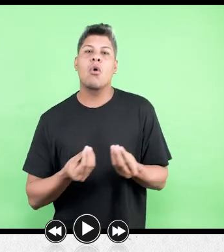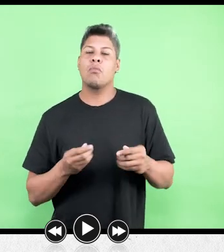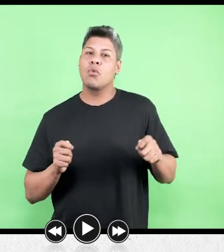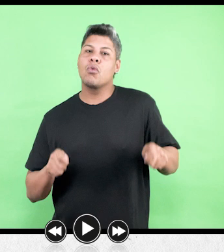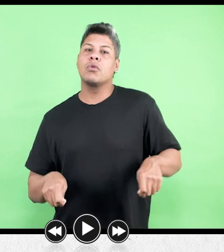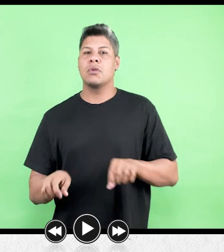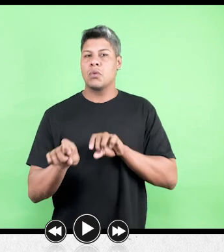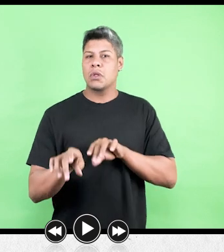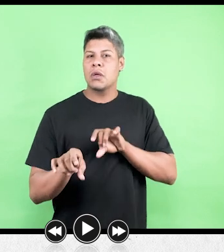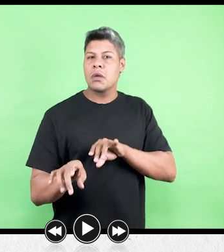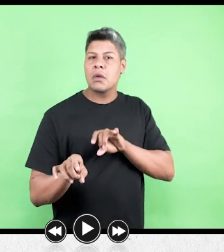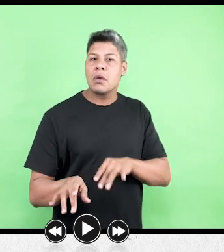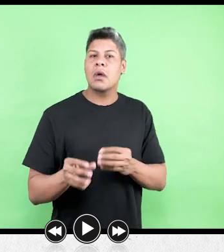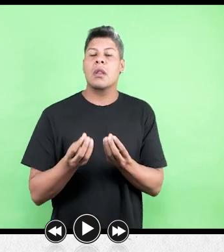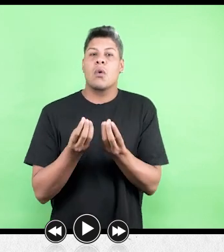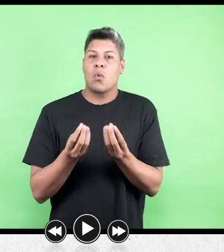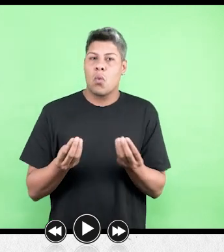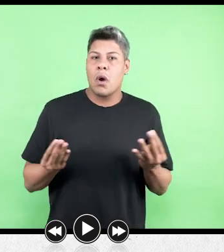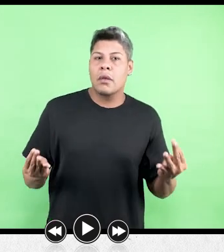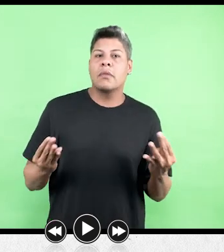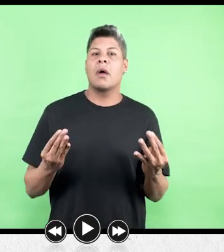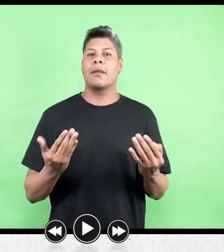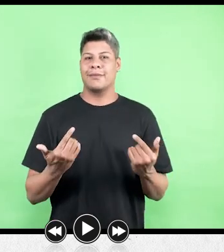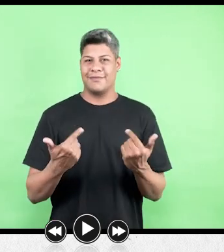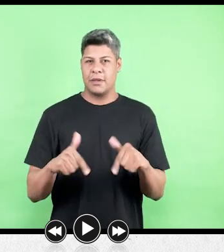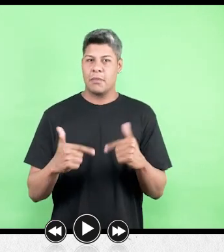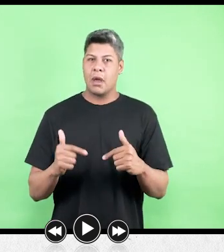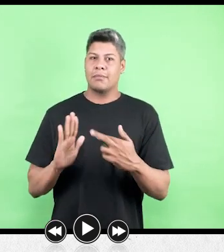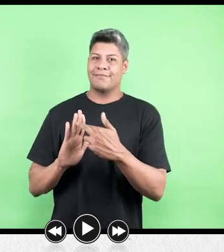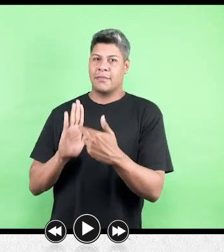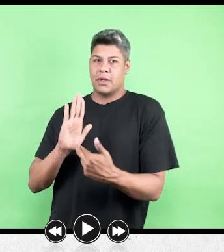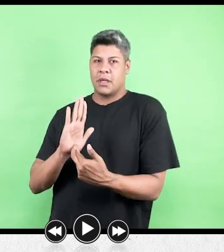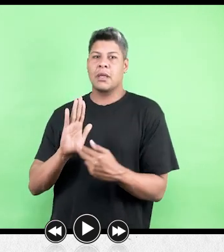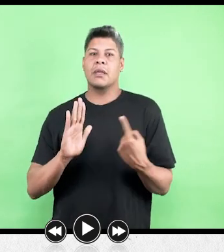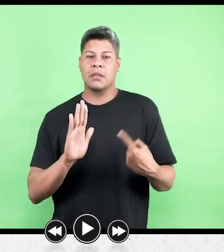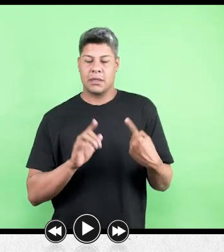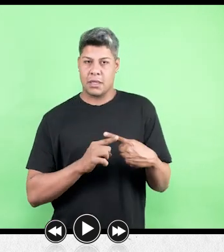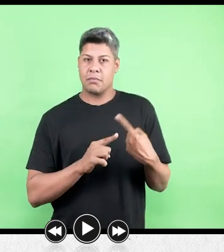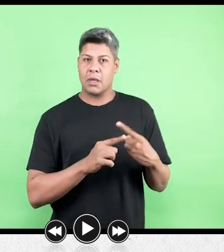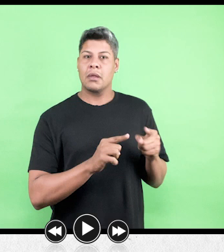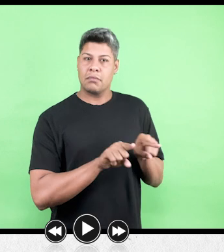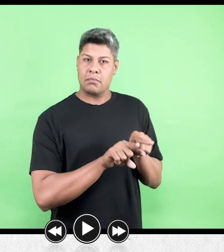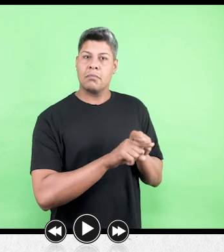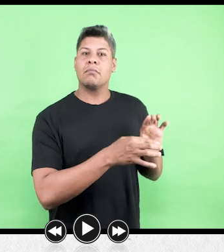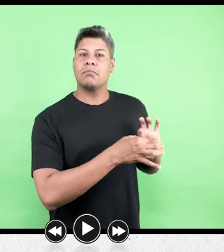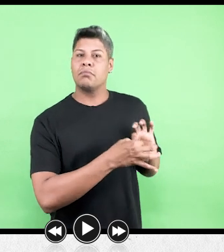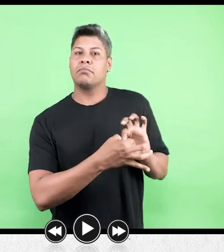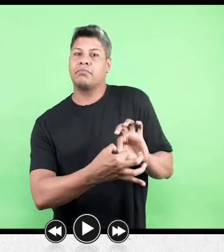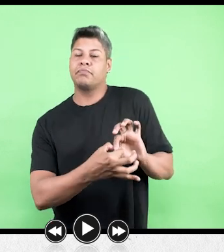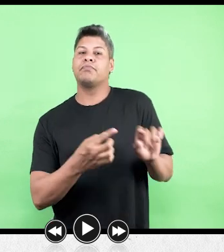condições técnicas, as condições de qualidade dos serviços, de regularidade e de continuidade dos sistemas fiscalizados.